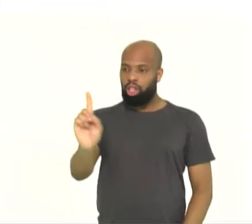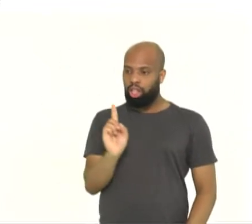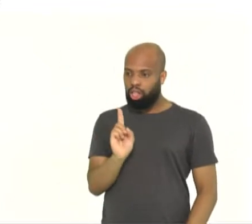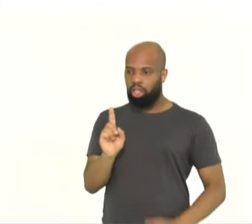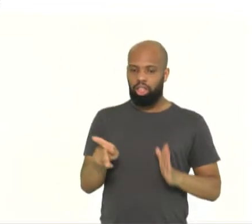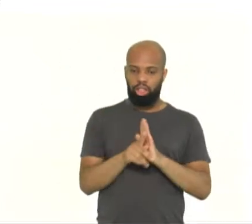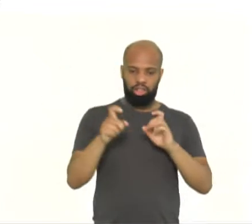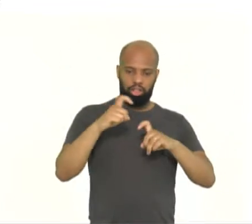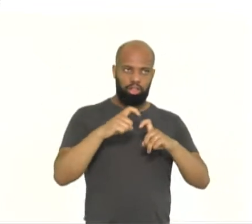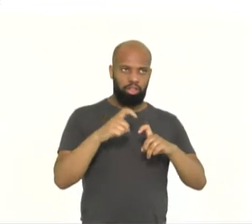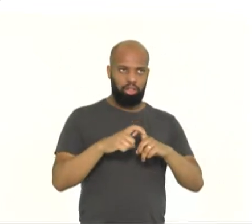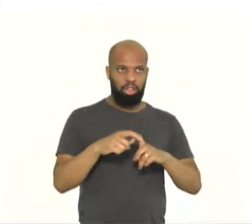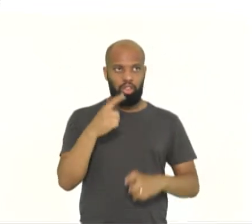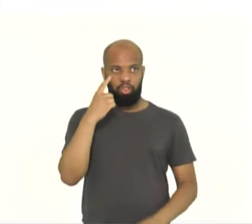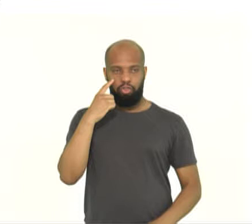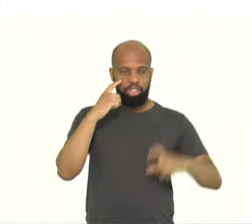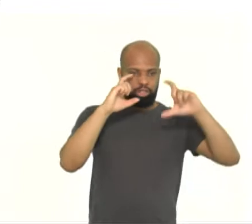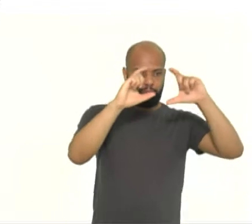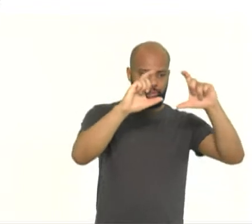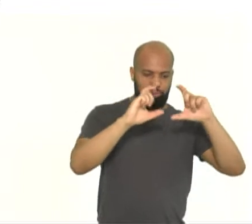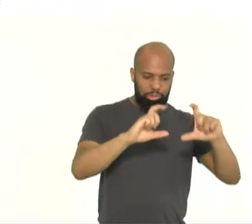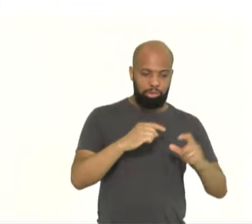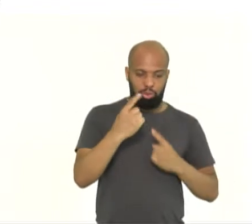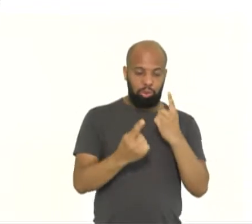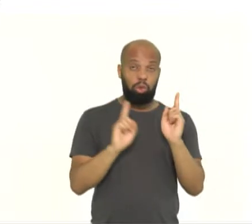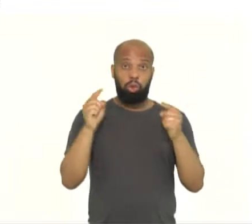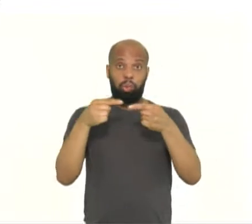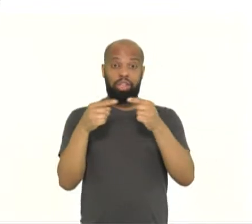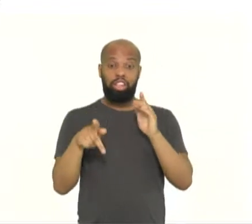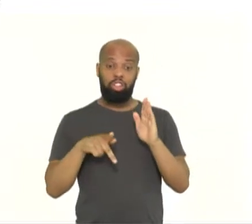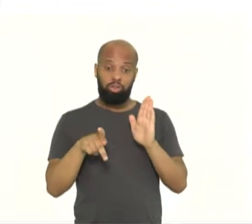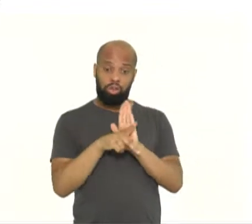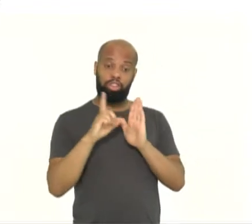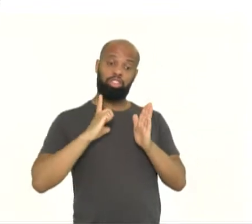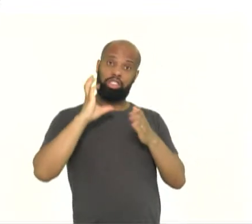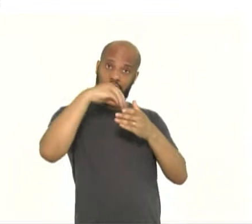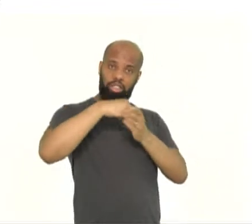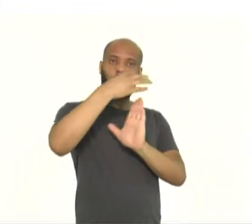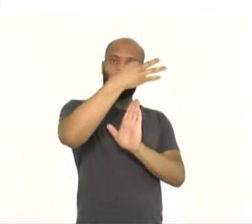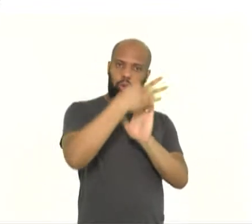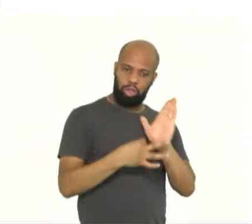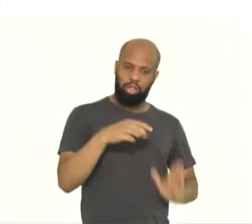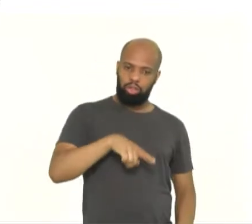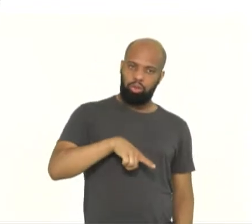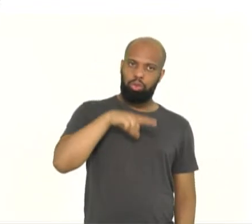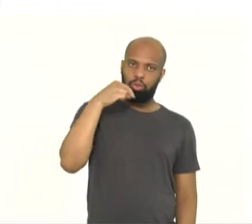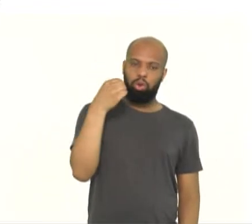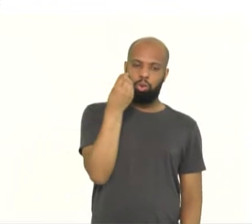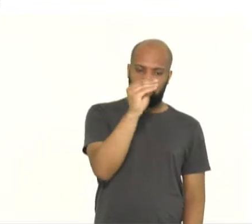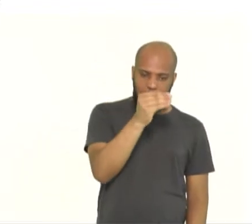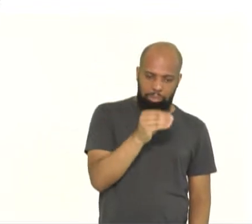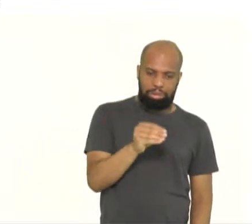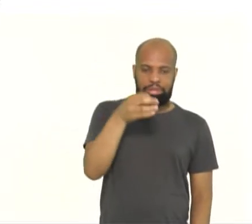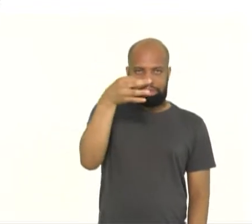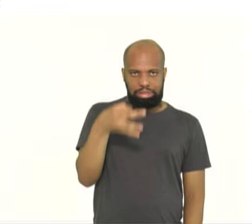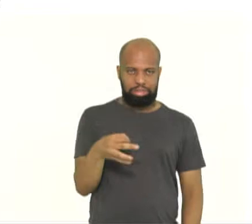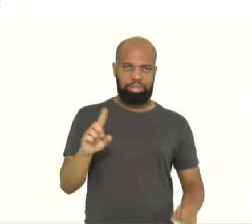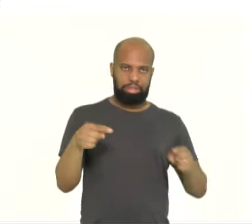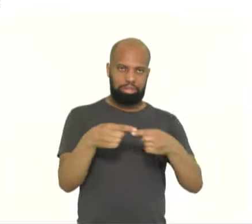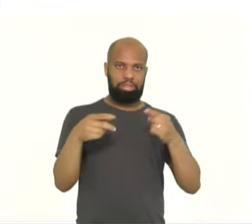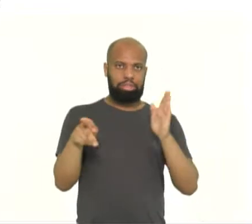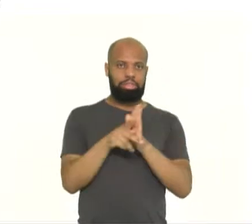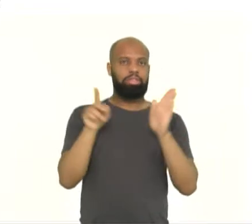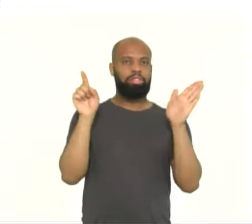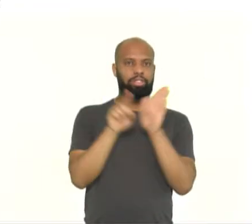de cabeza, dolor de cuerpo, falta de energía, mareos, insônio, a insônia